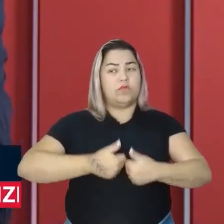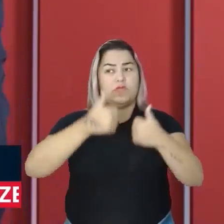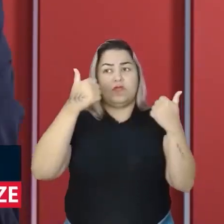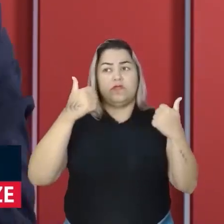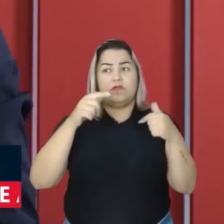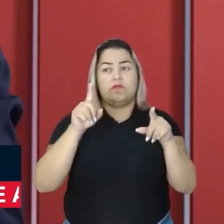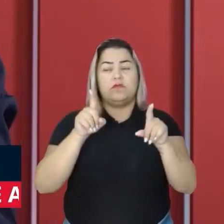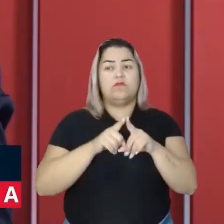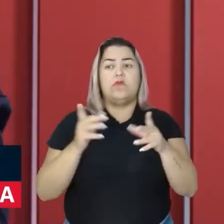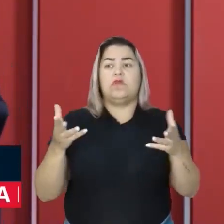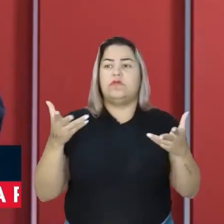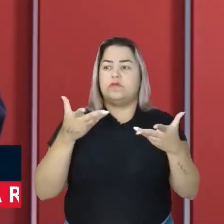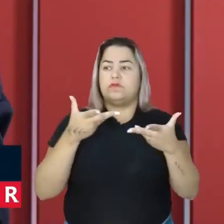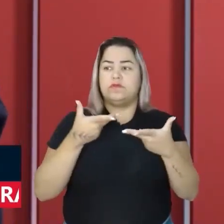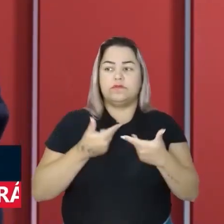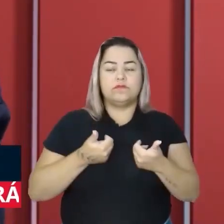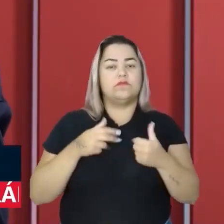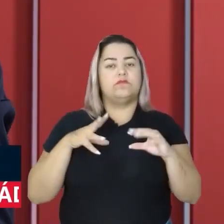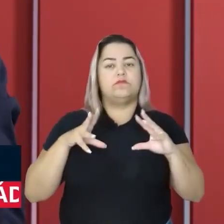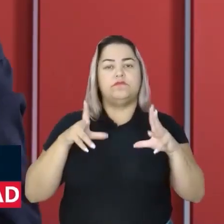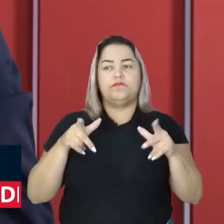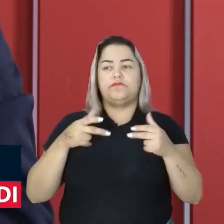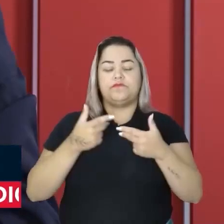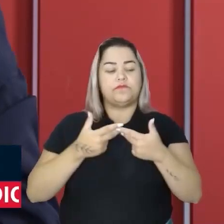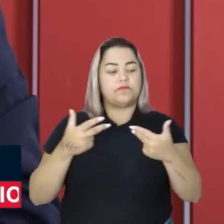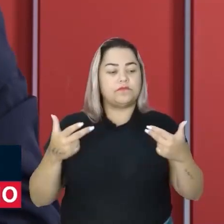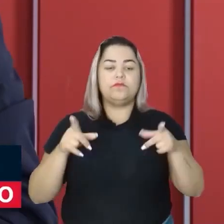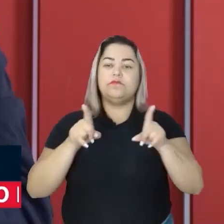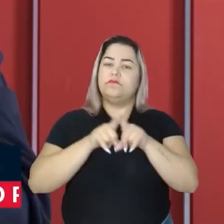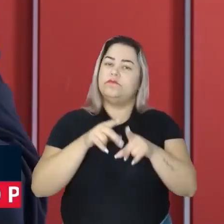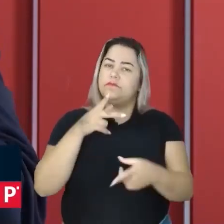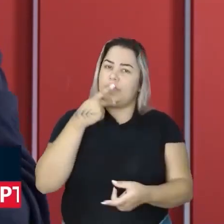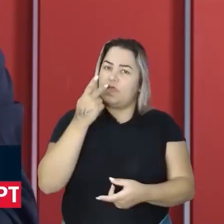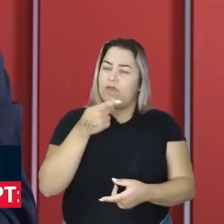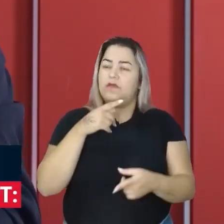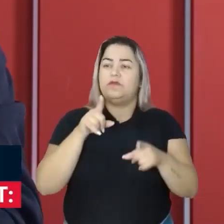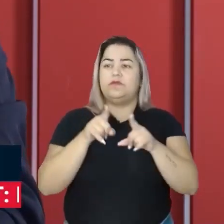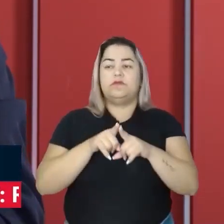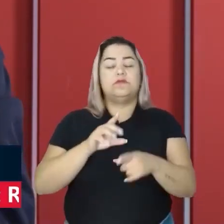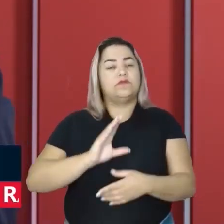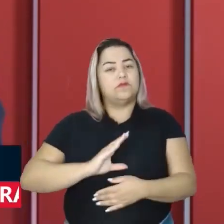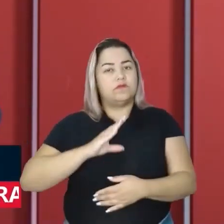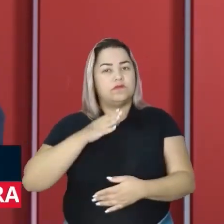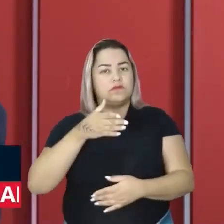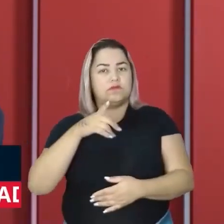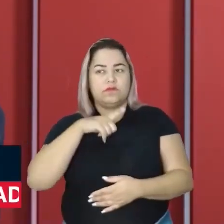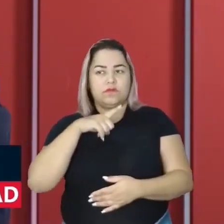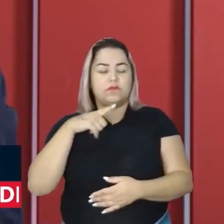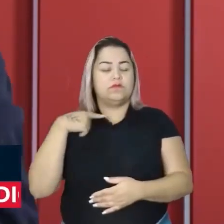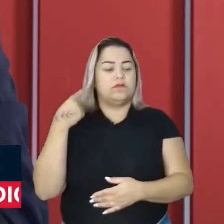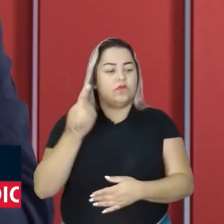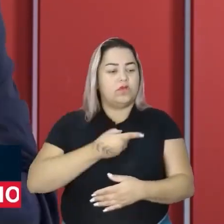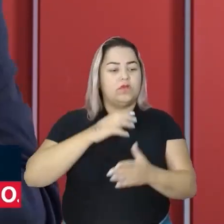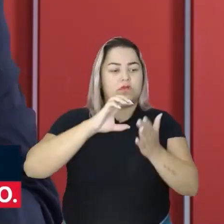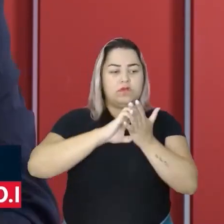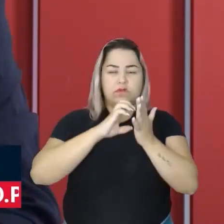uma potência, em todos os sentidos, e eu quero dizer que nós temos que nos orgulhar, porque nós temos o nosso partido, nós temos o nosso conceito de